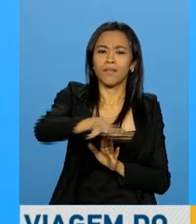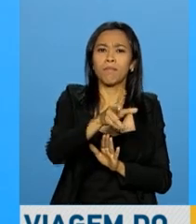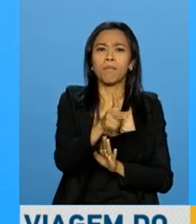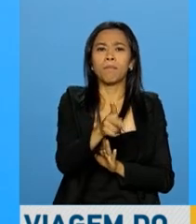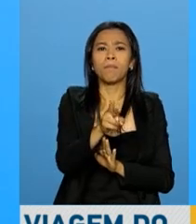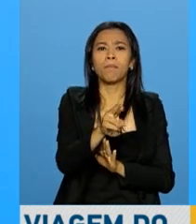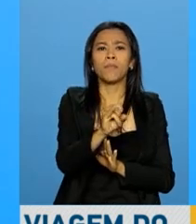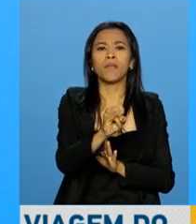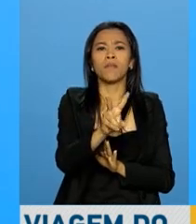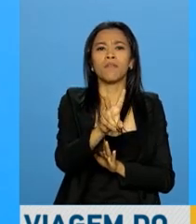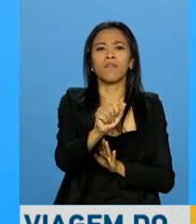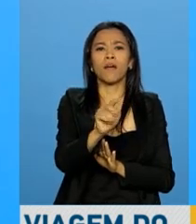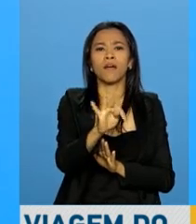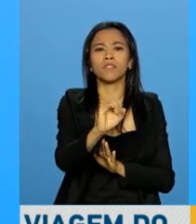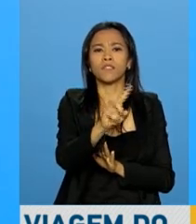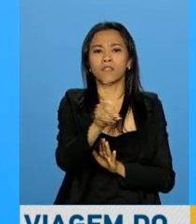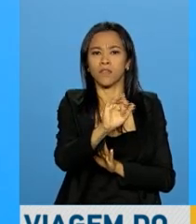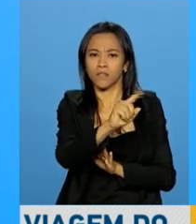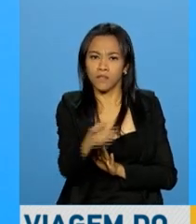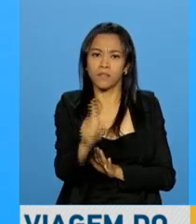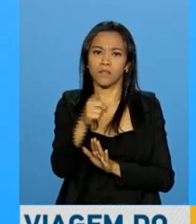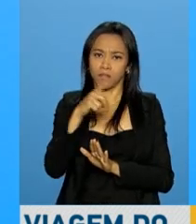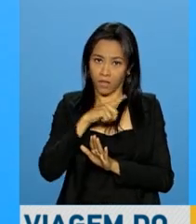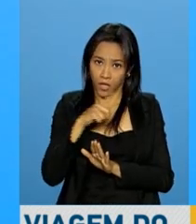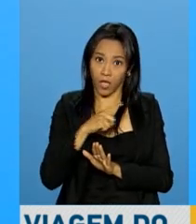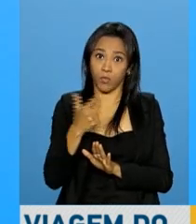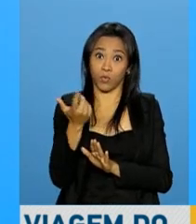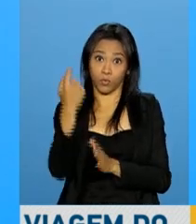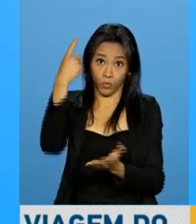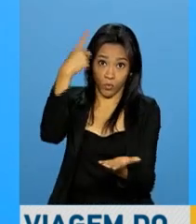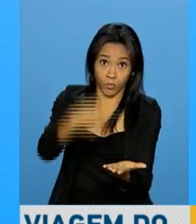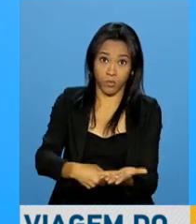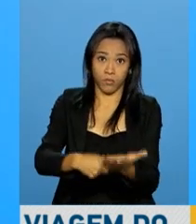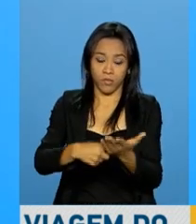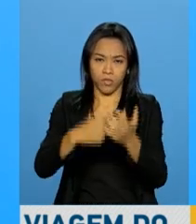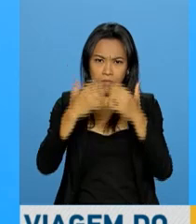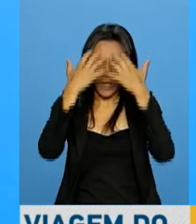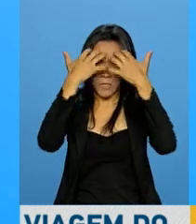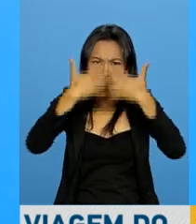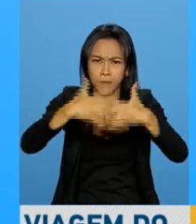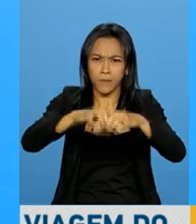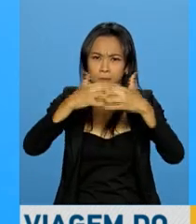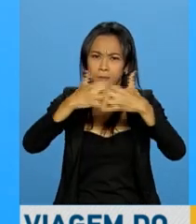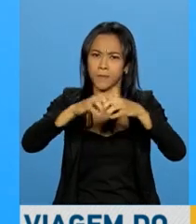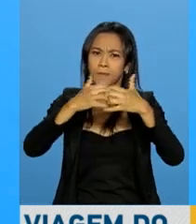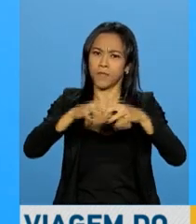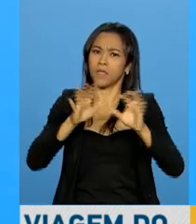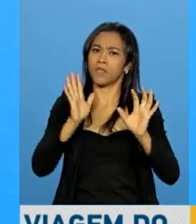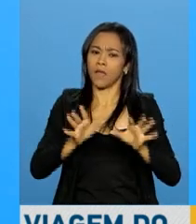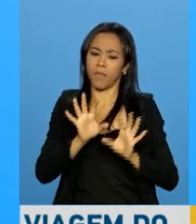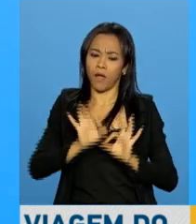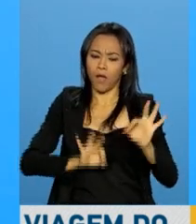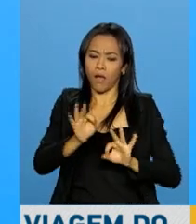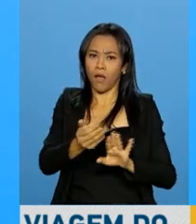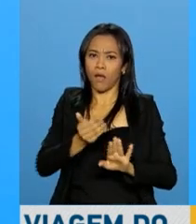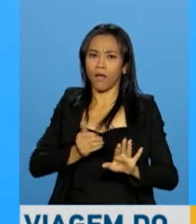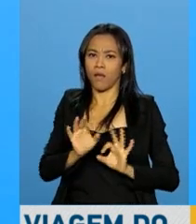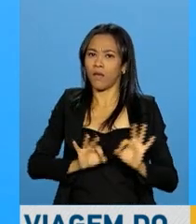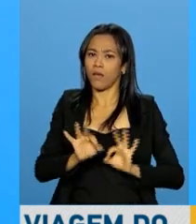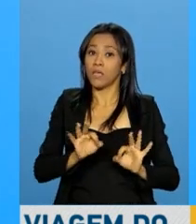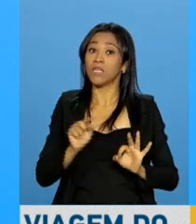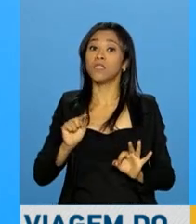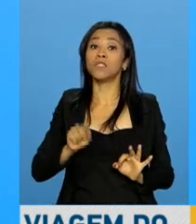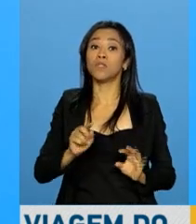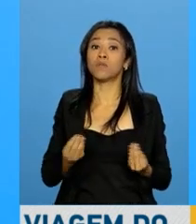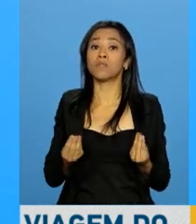marcos regulatórios mais racionais e previsíveis. E nós dizemos isso porque isto gera